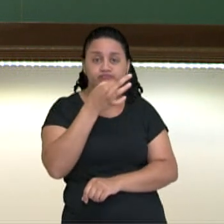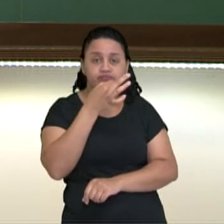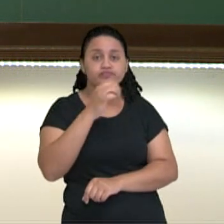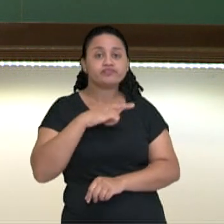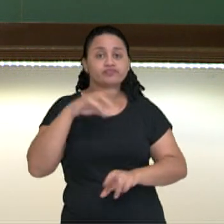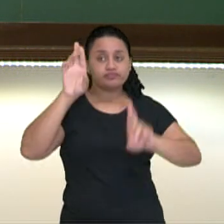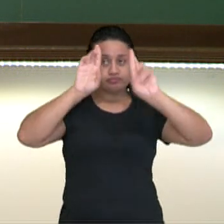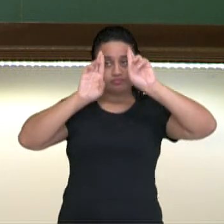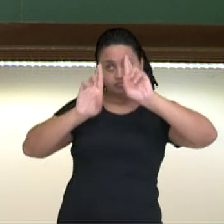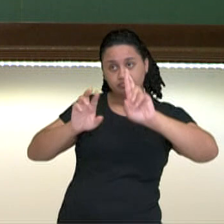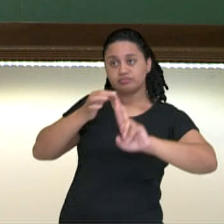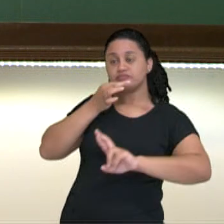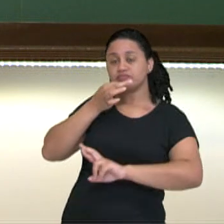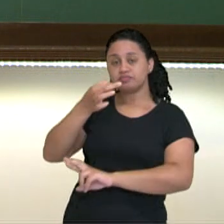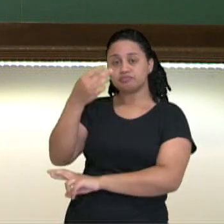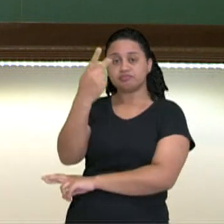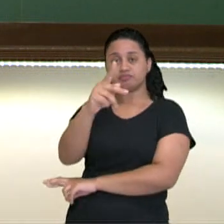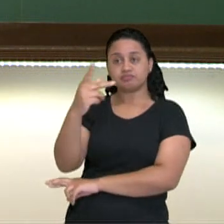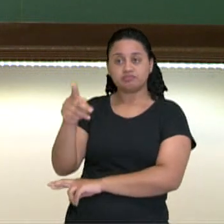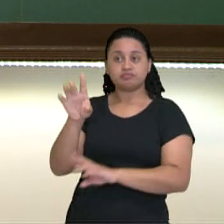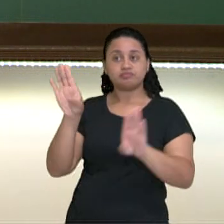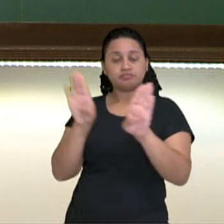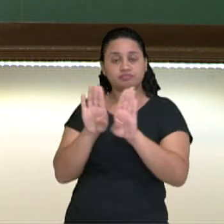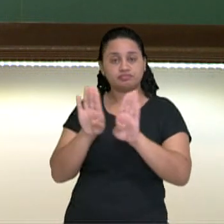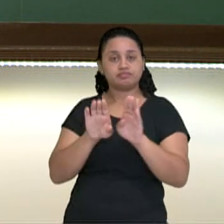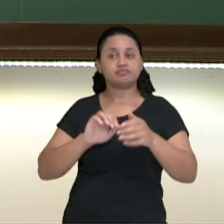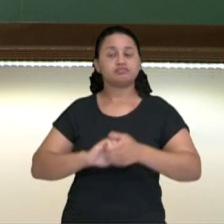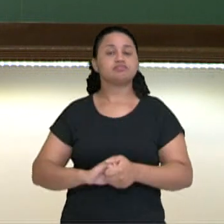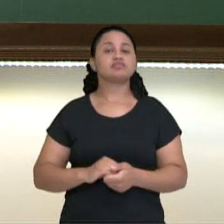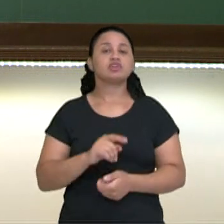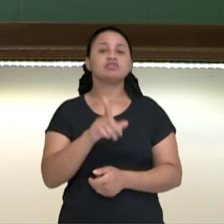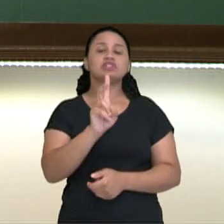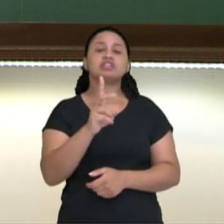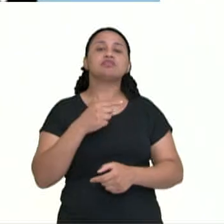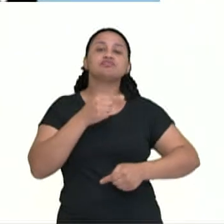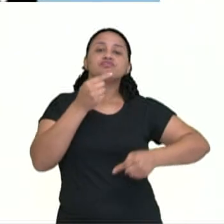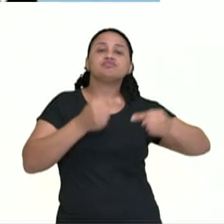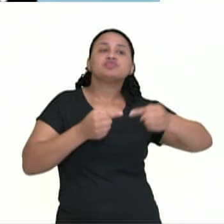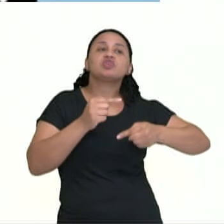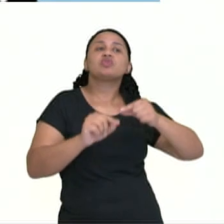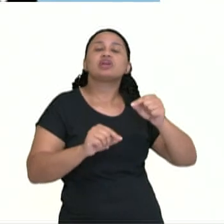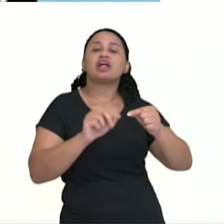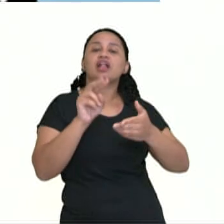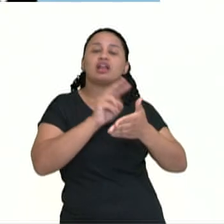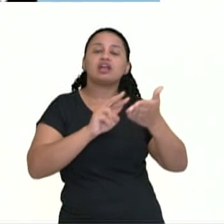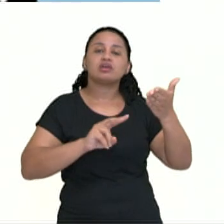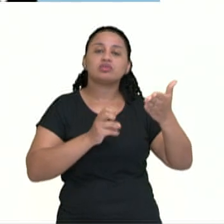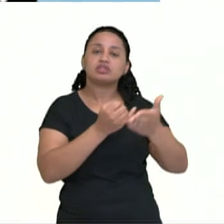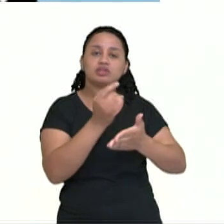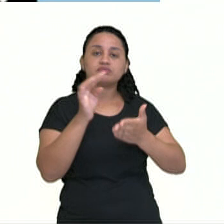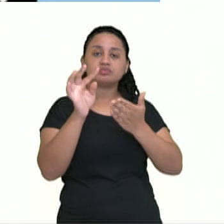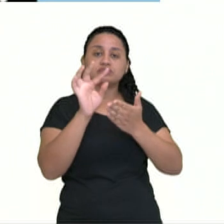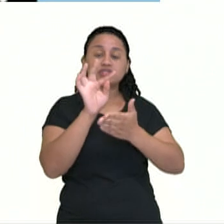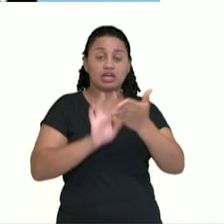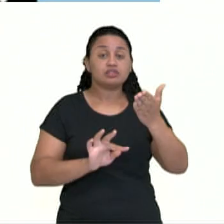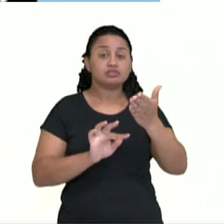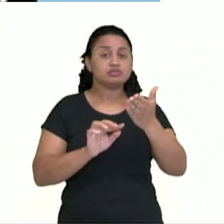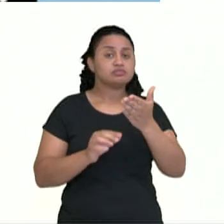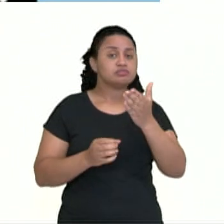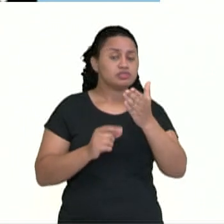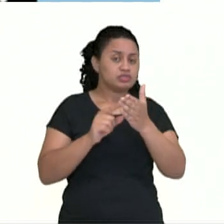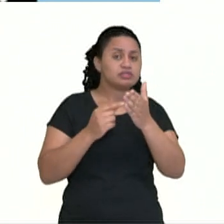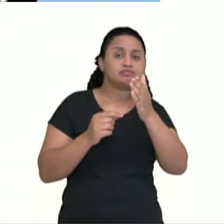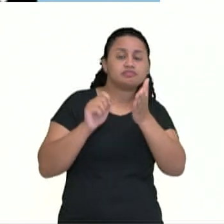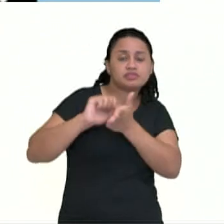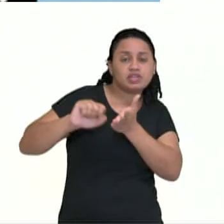também. Você costuma compartilhar e discutir com os colegas a leitura de textos produzidos para saber a opinião